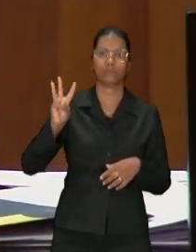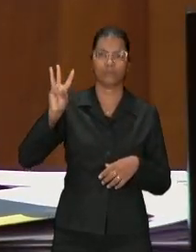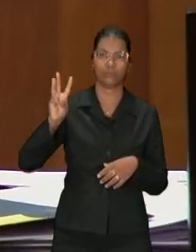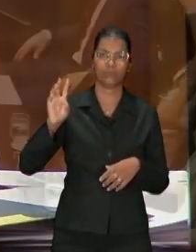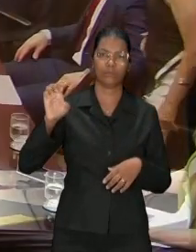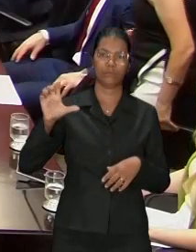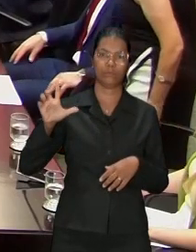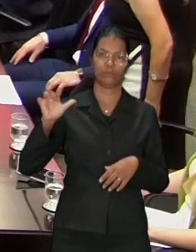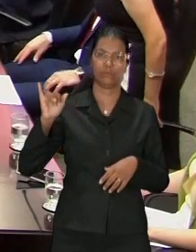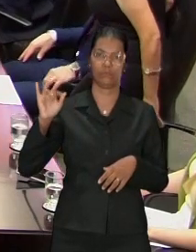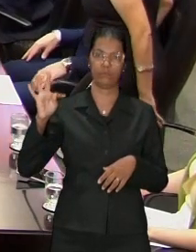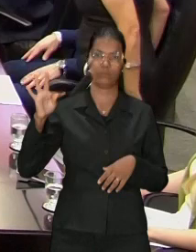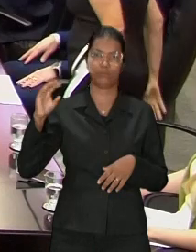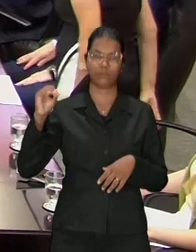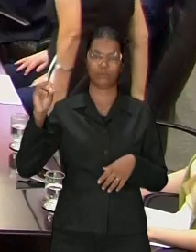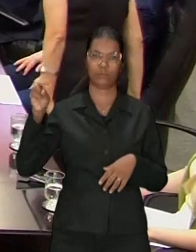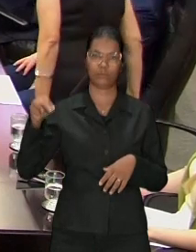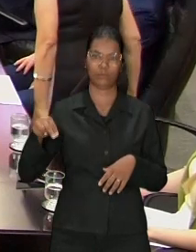está